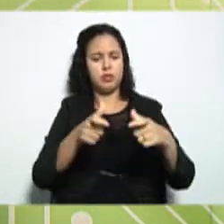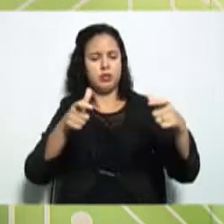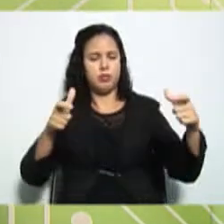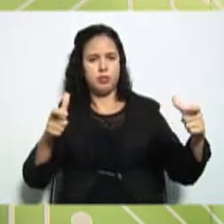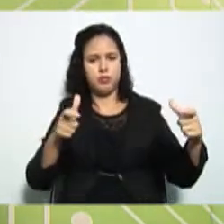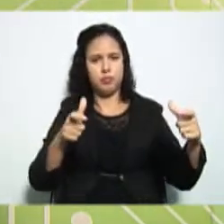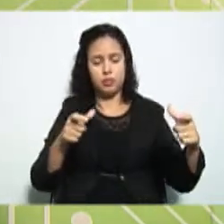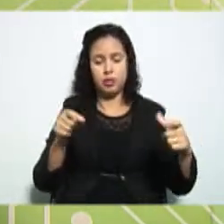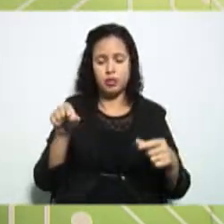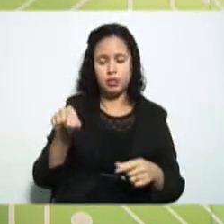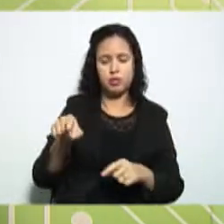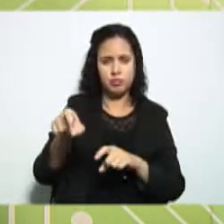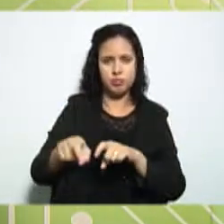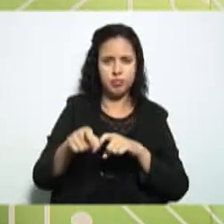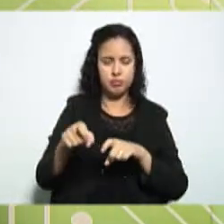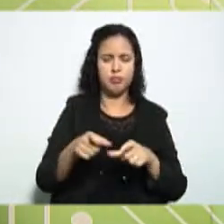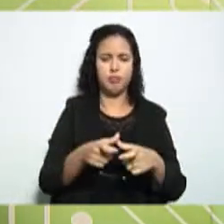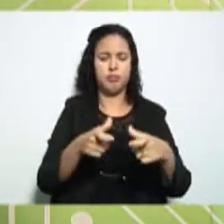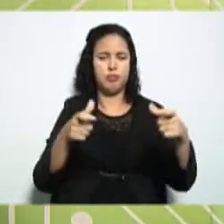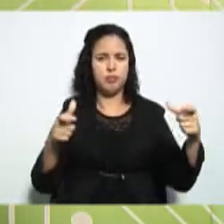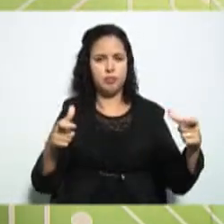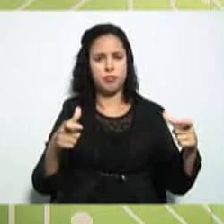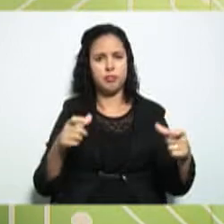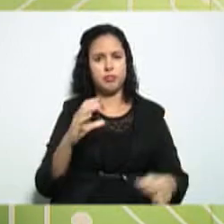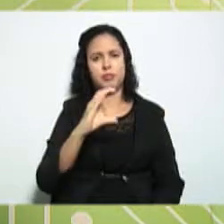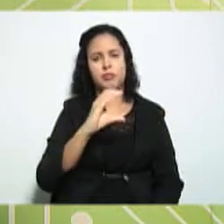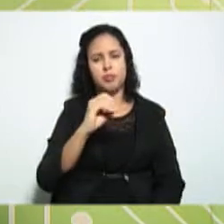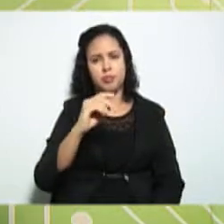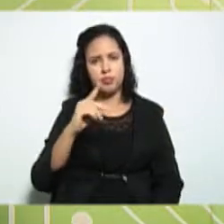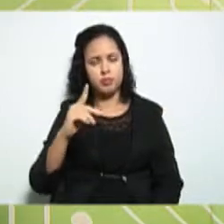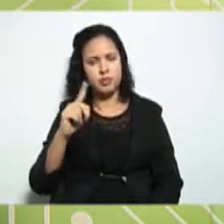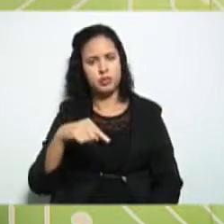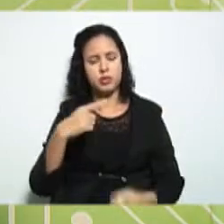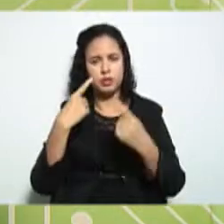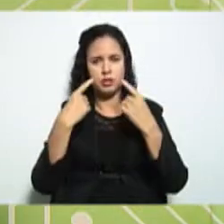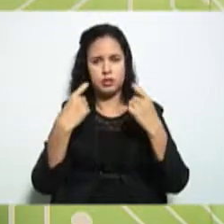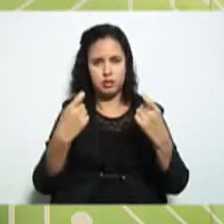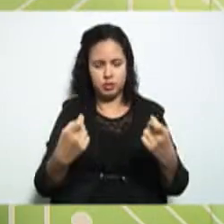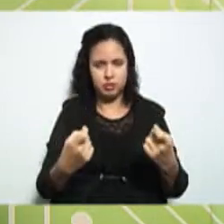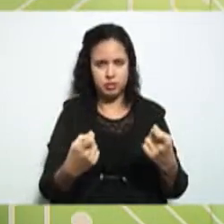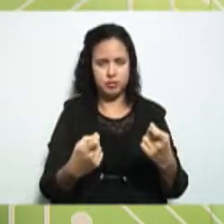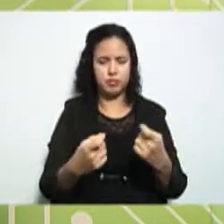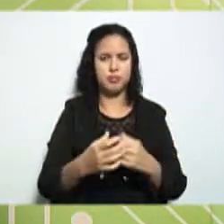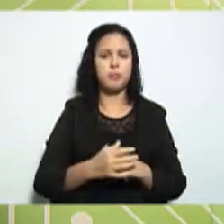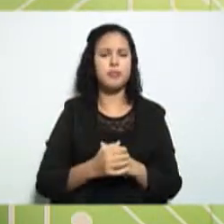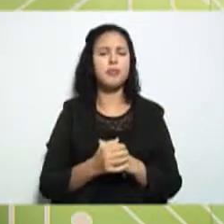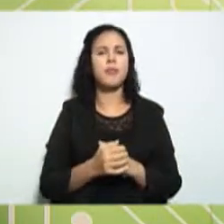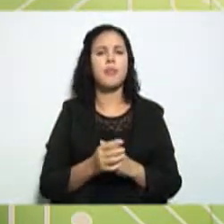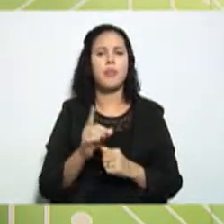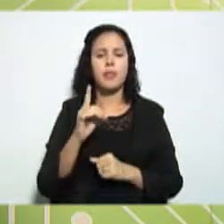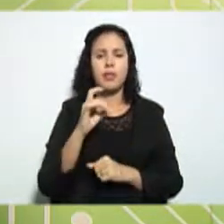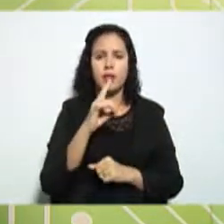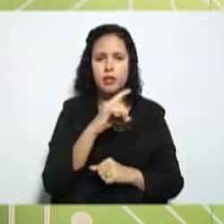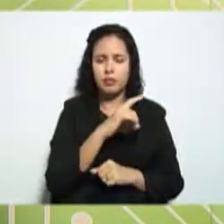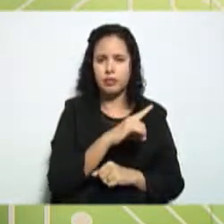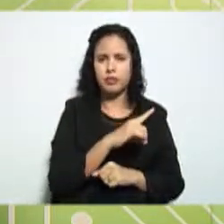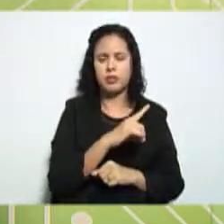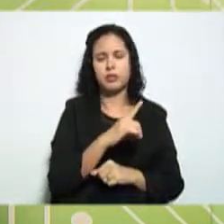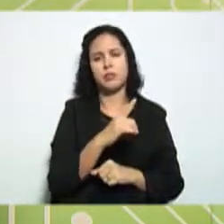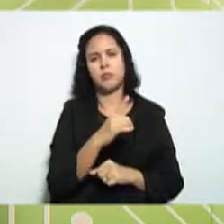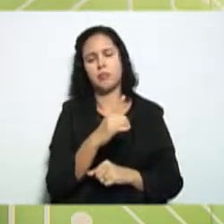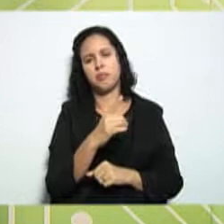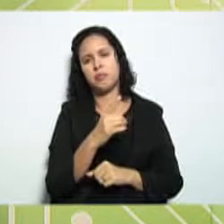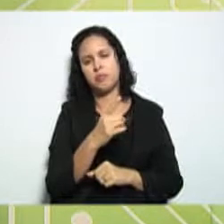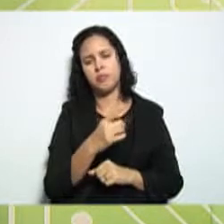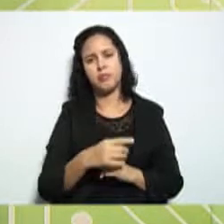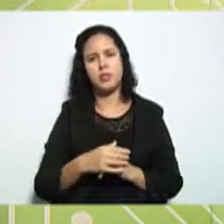produtor. Uhum. Normalmente o cooperativismo é interessante para esse pequeno produtor, é difícil um grande produtor ver vantagens do cooperativismo. Uhum. E